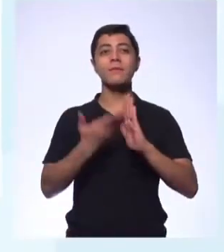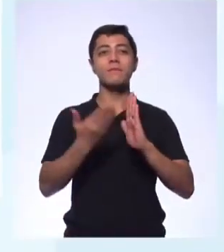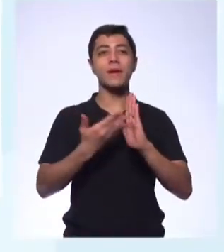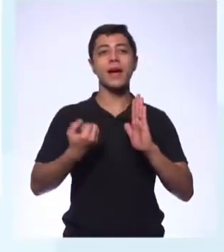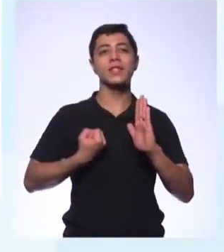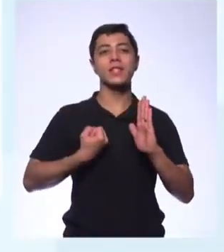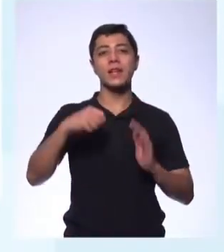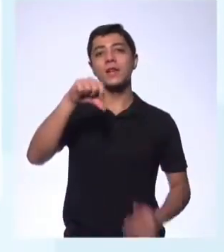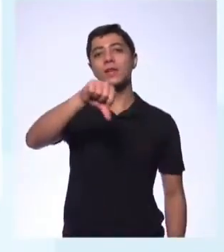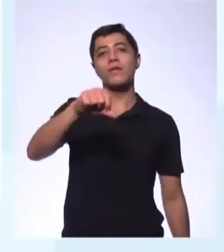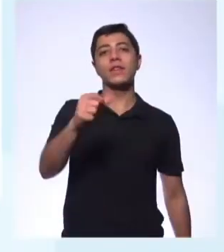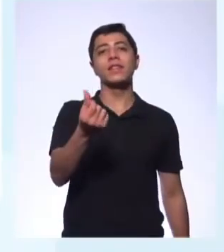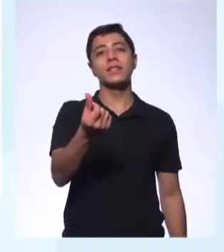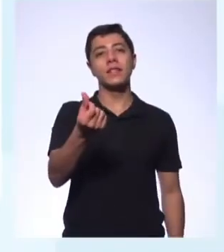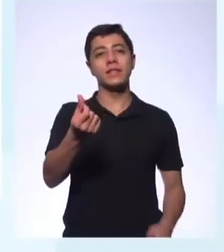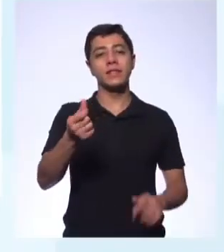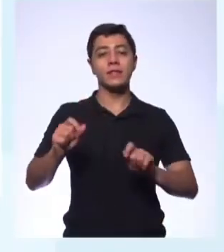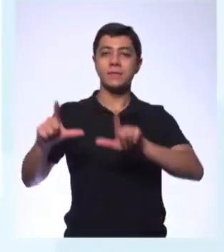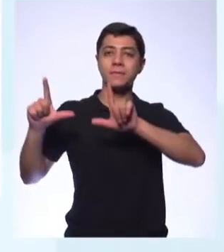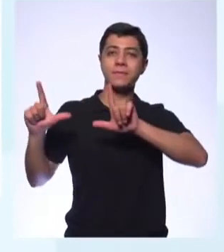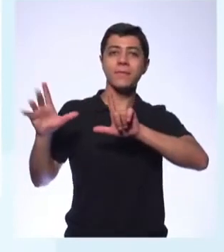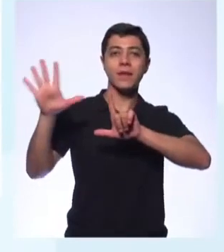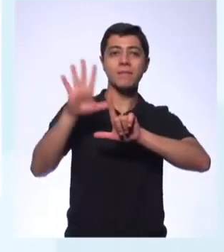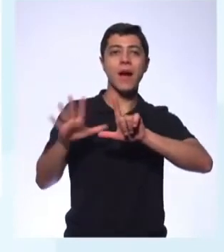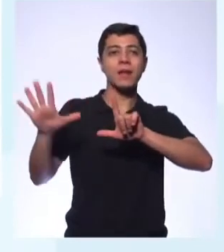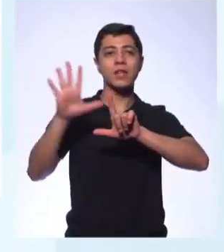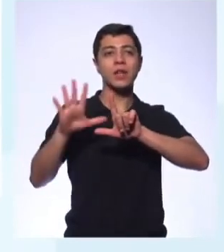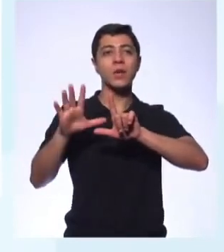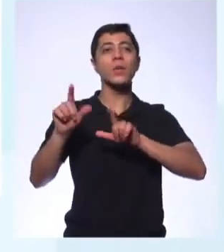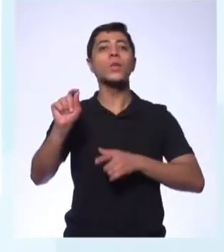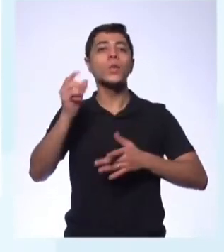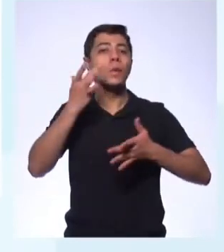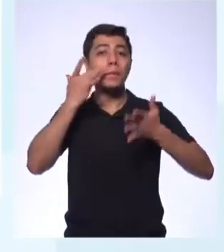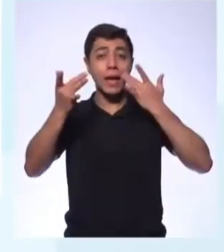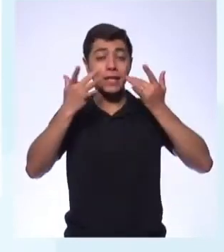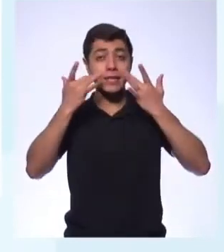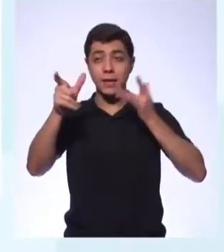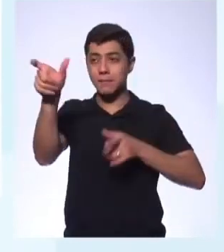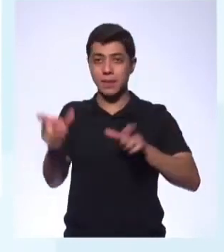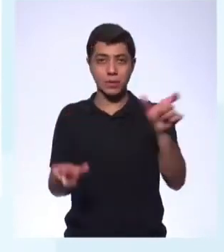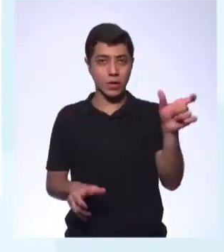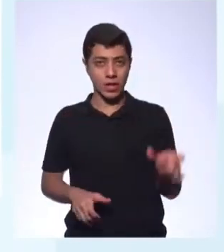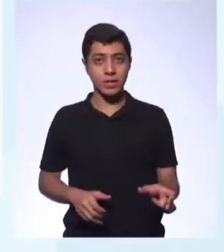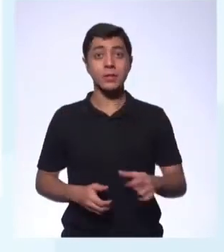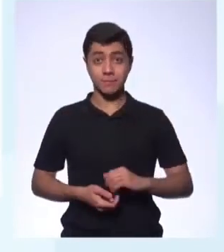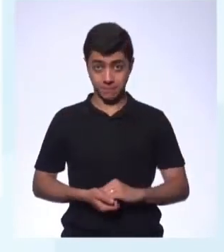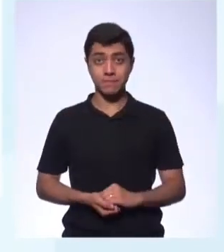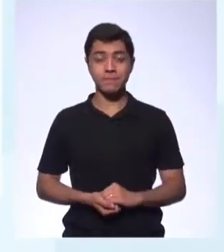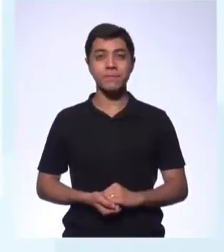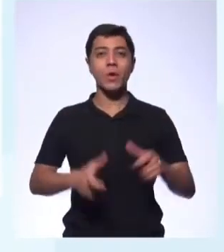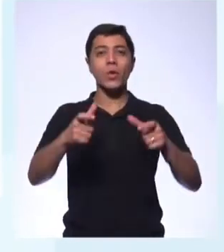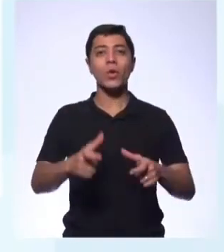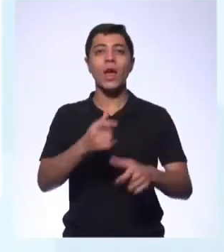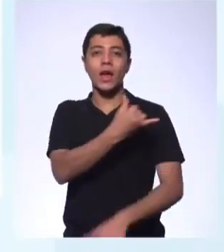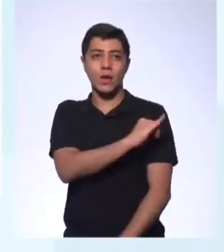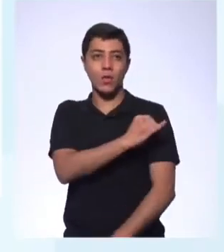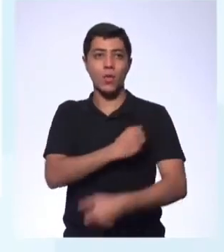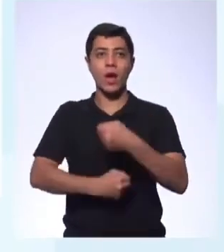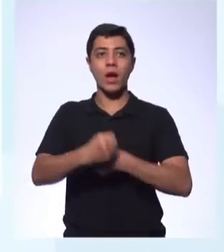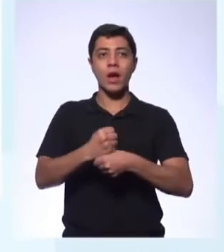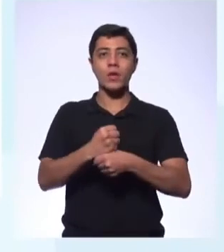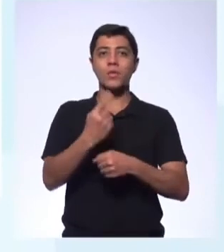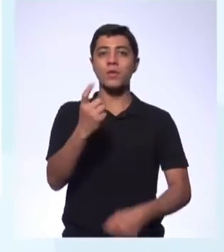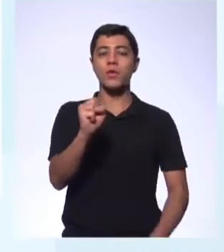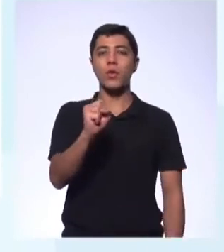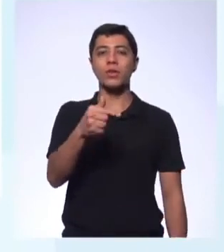imagem, que é a relação de personagens da peça. O Rio de Janeiro, em 1877, de Arthur